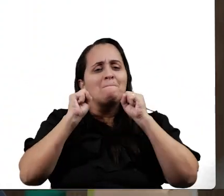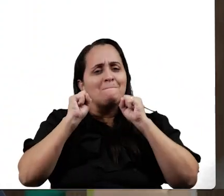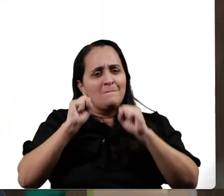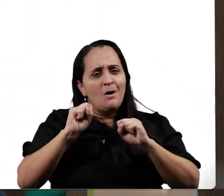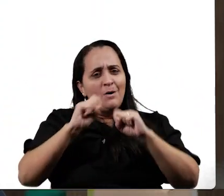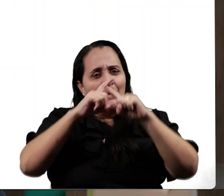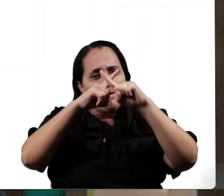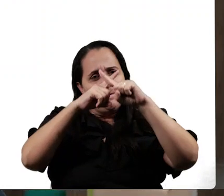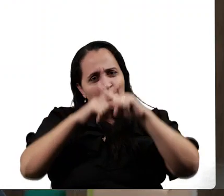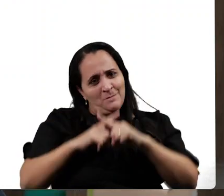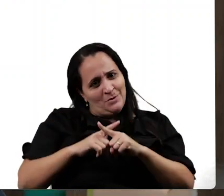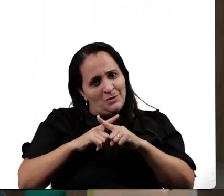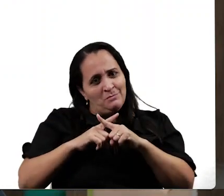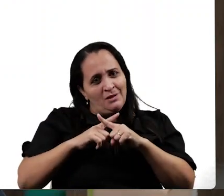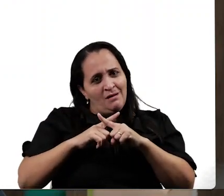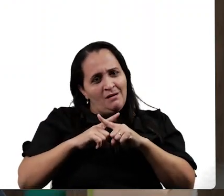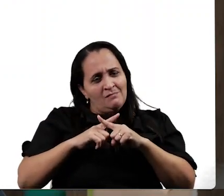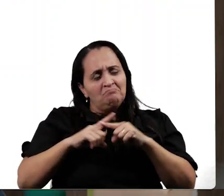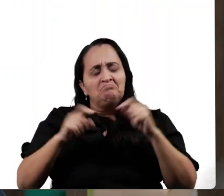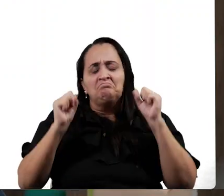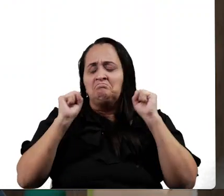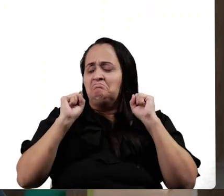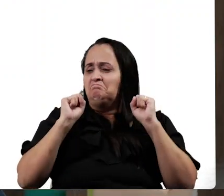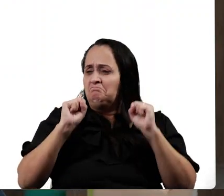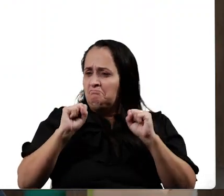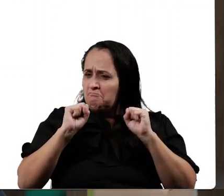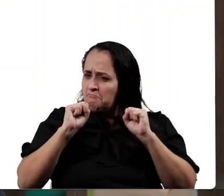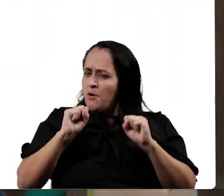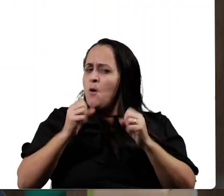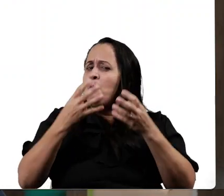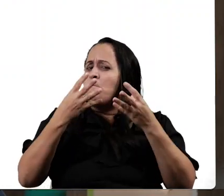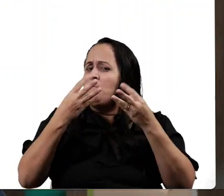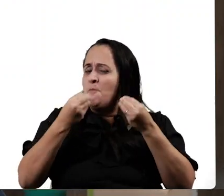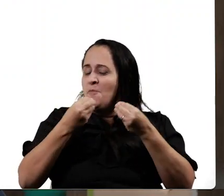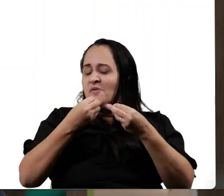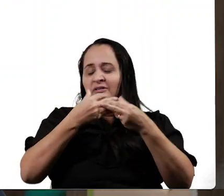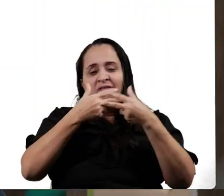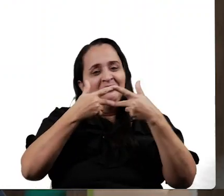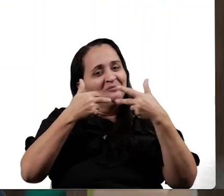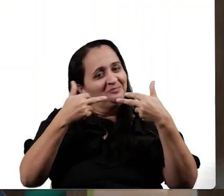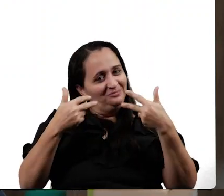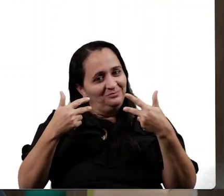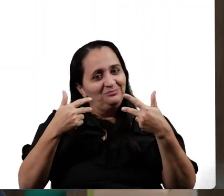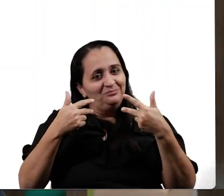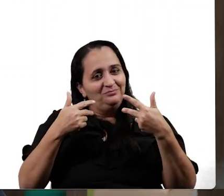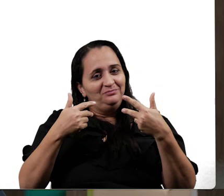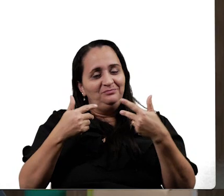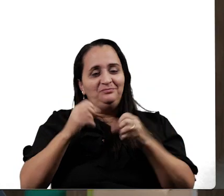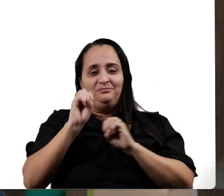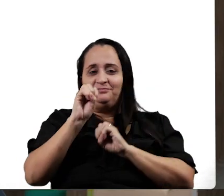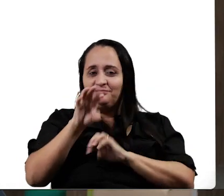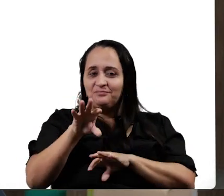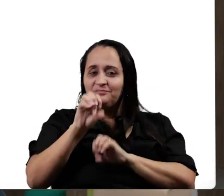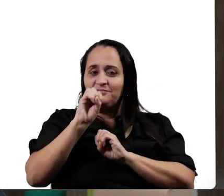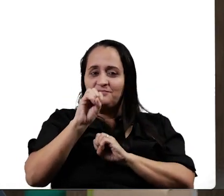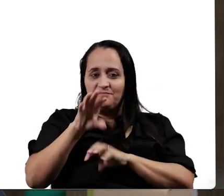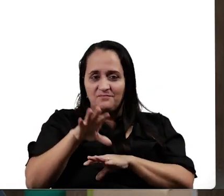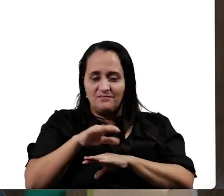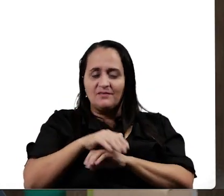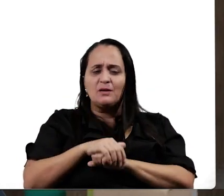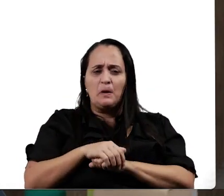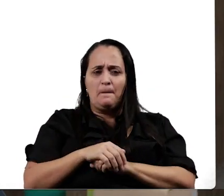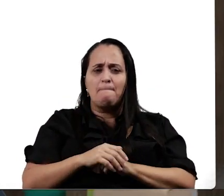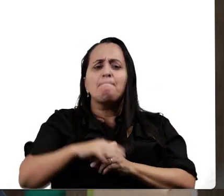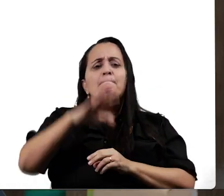também jog and e os jogos tem muita coisa para nos ensinar então várias coisas de matemática